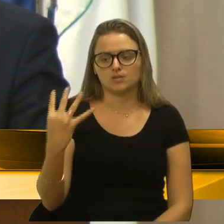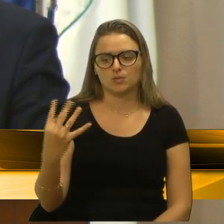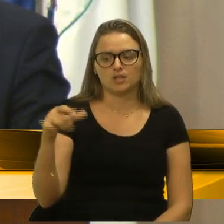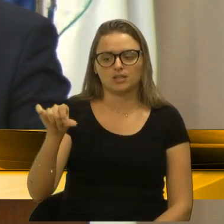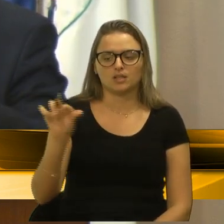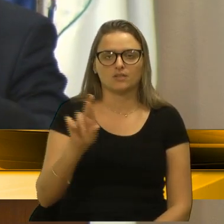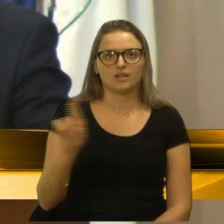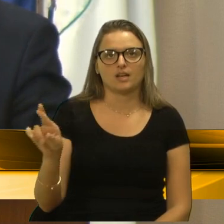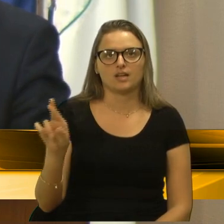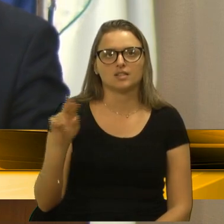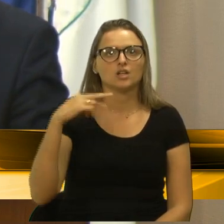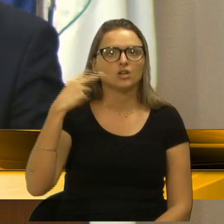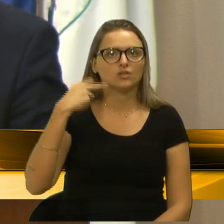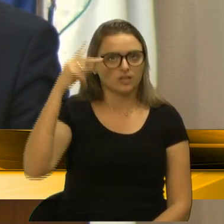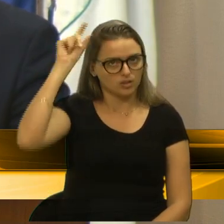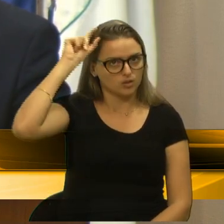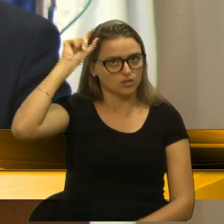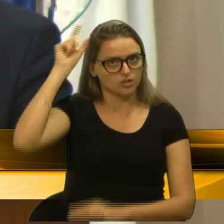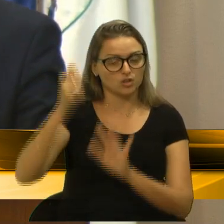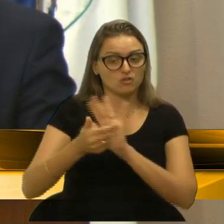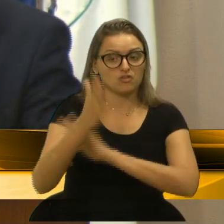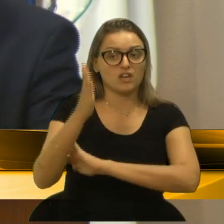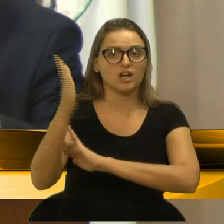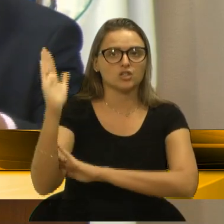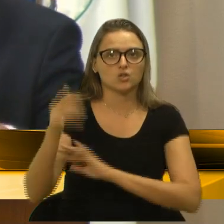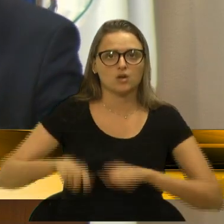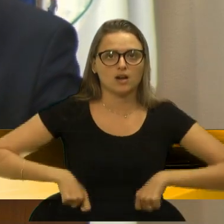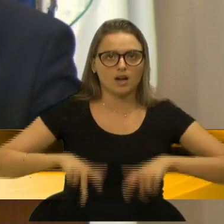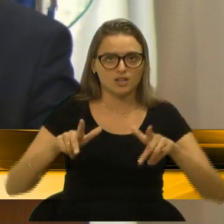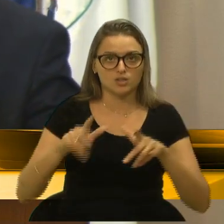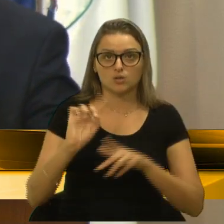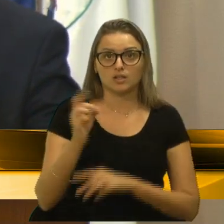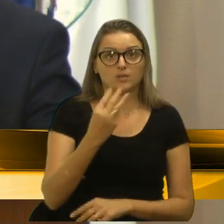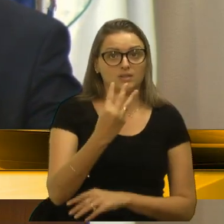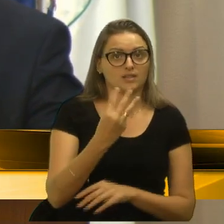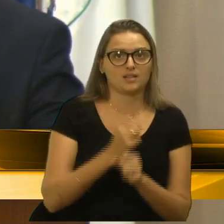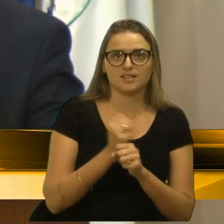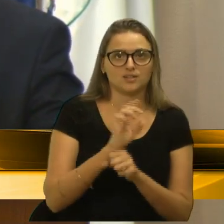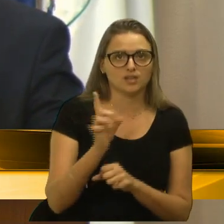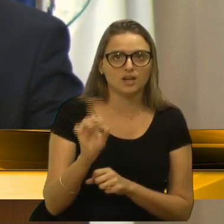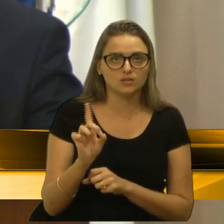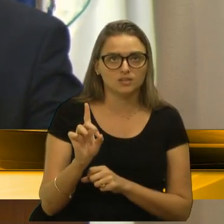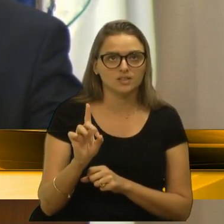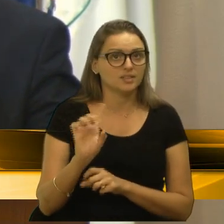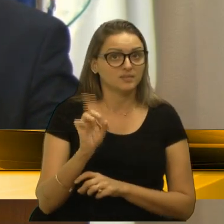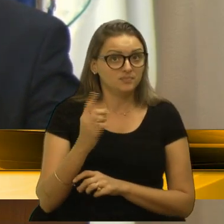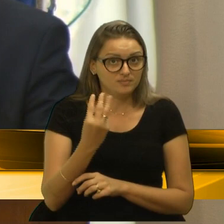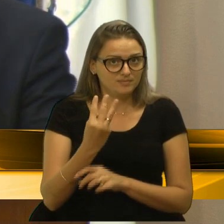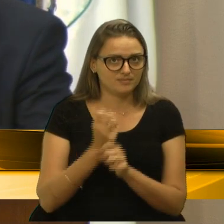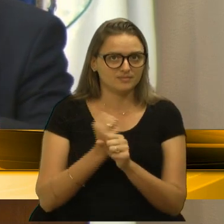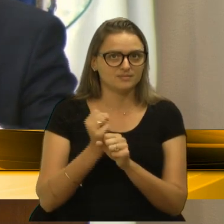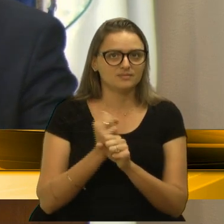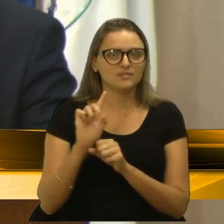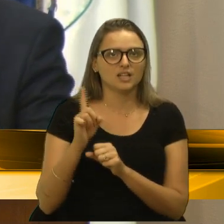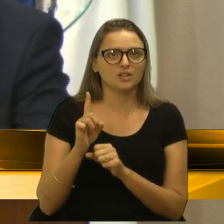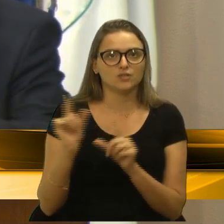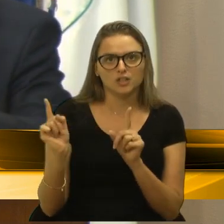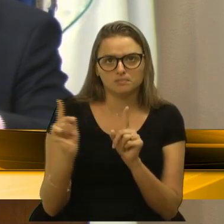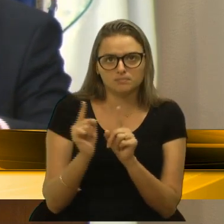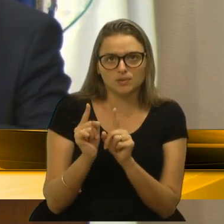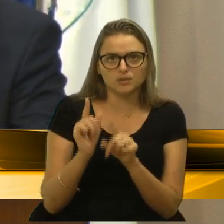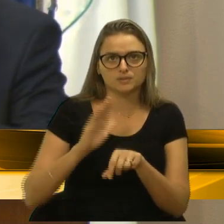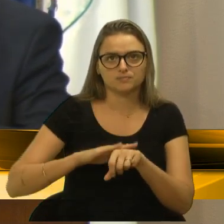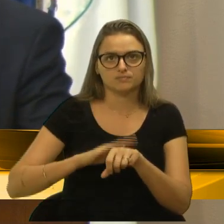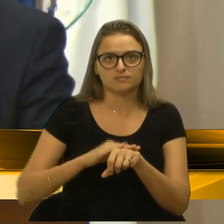R$41.449 o vereador Chico Guerra recebeu de diárias. E não foi em 3 anos. Não foi em 3 anos. Foi em pouco tempo. Foi o